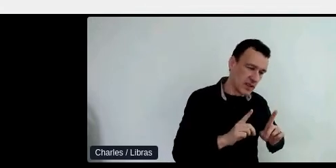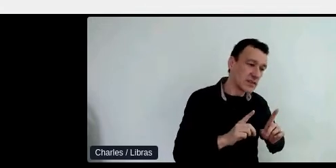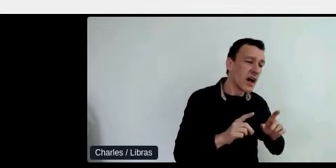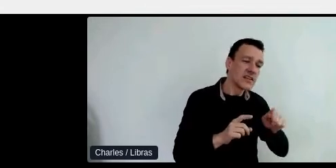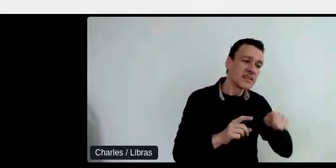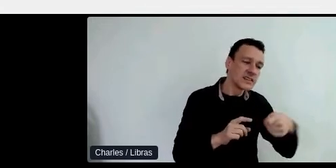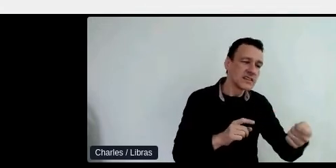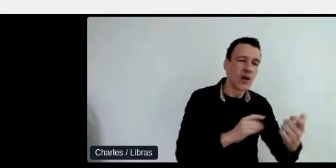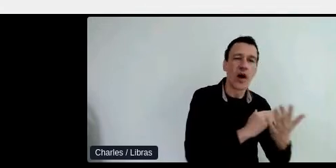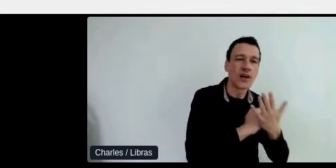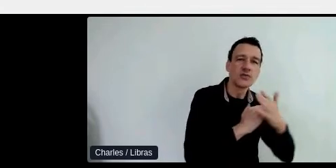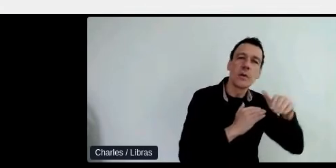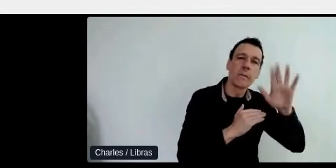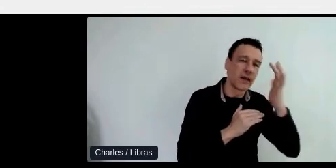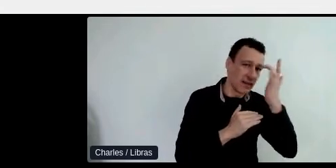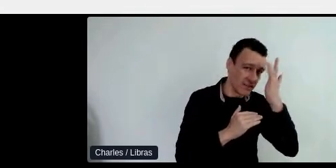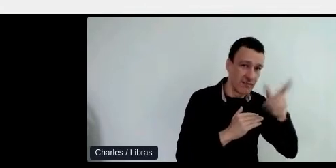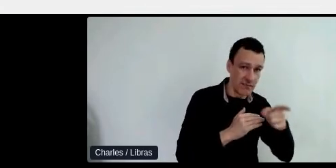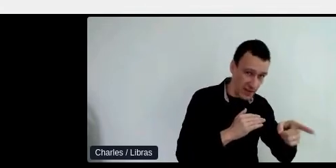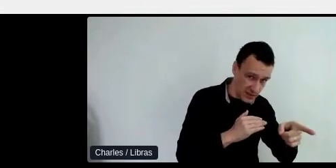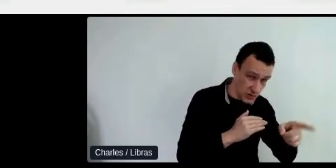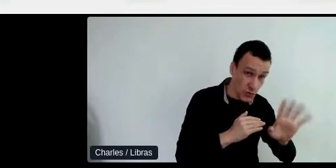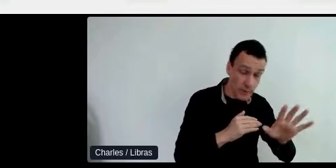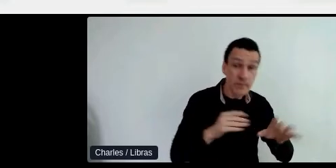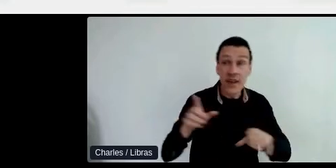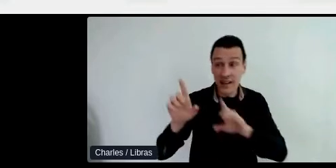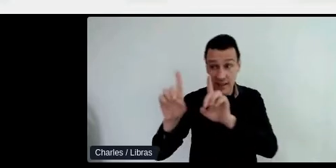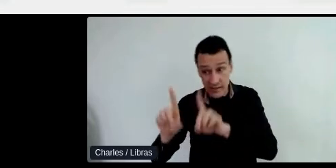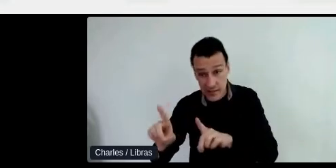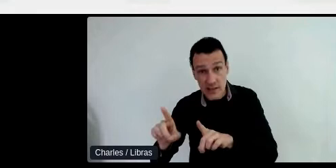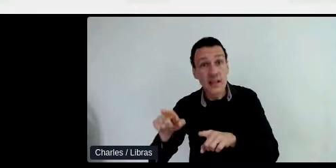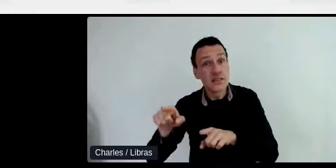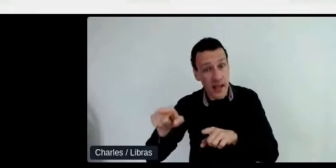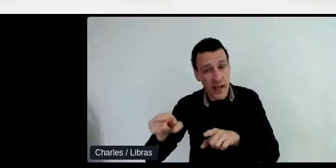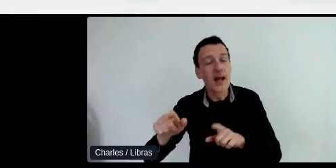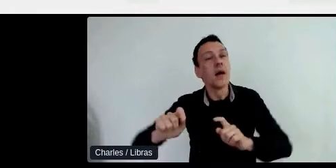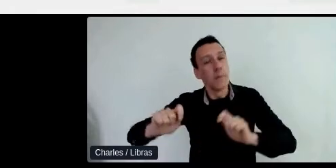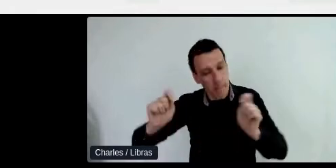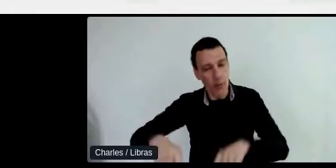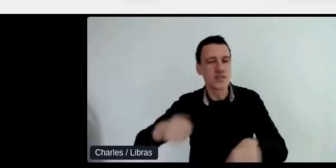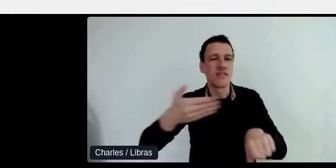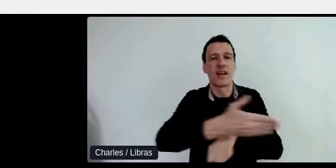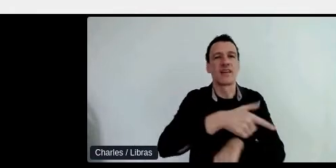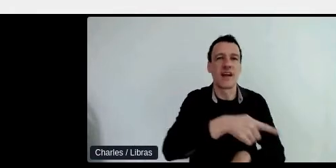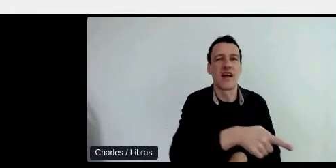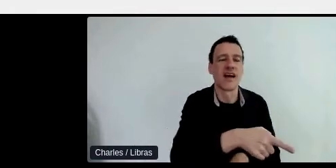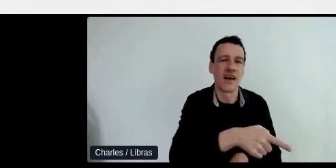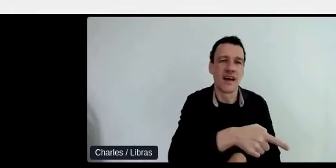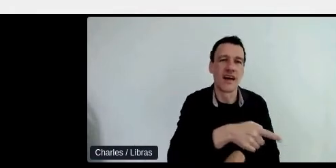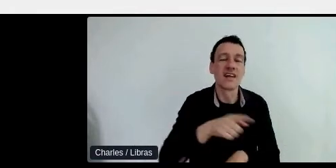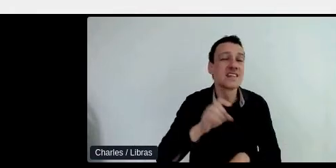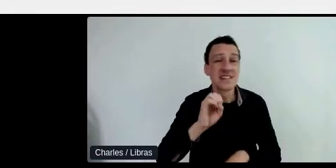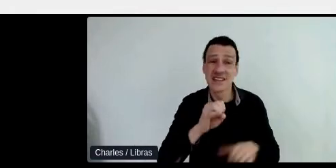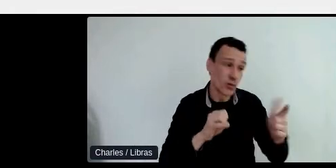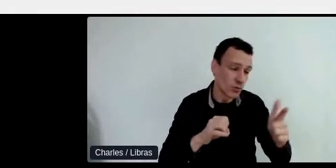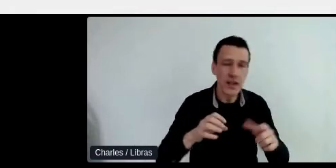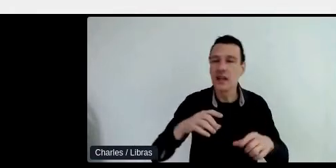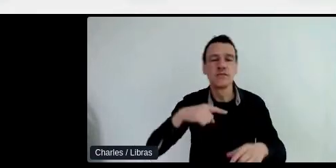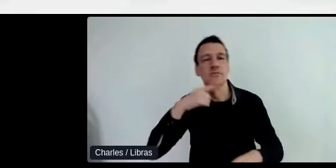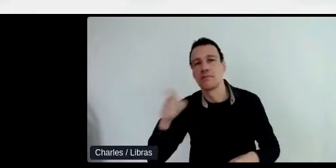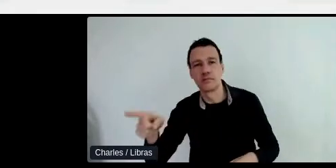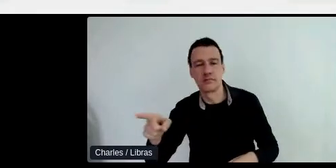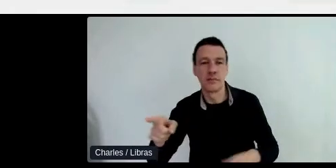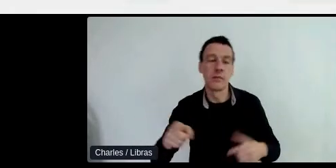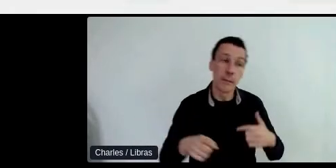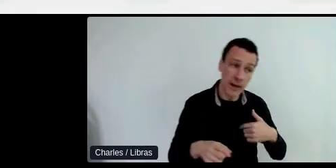aqui, de tornar o acesso, né, dar acesso a todos. Então,